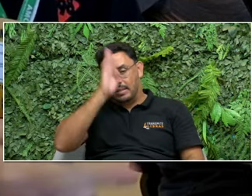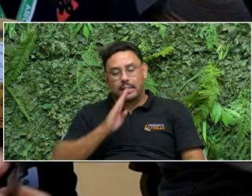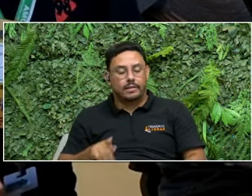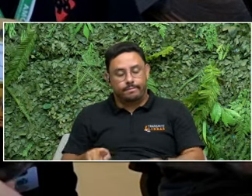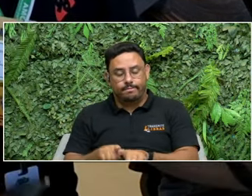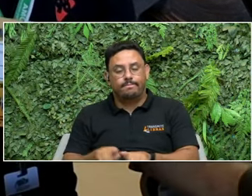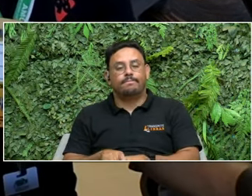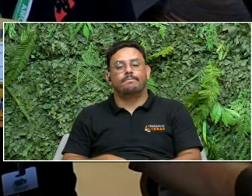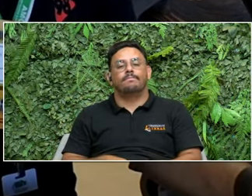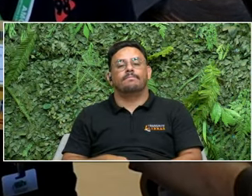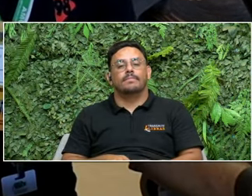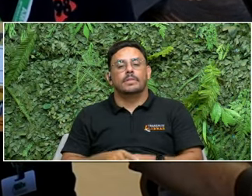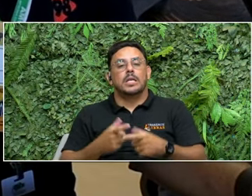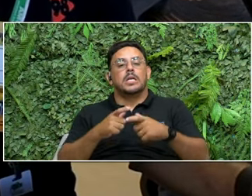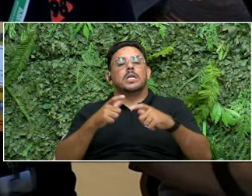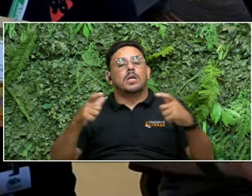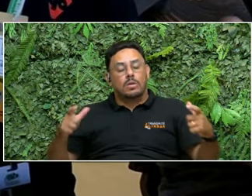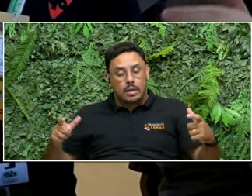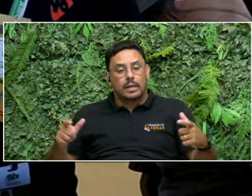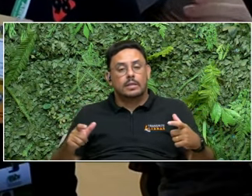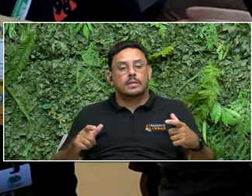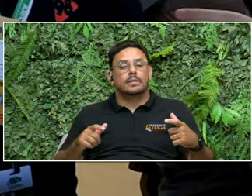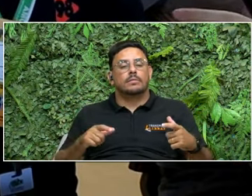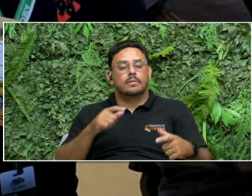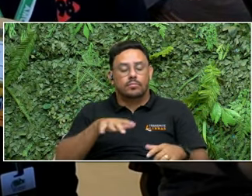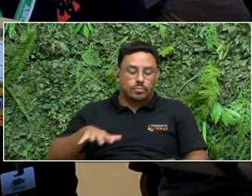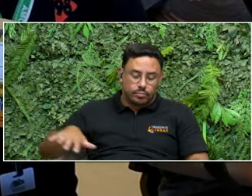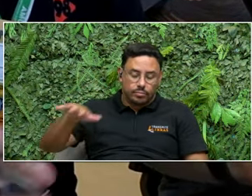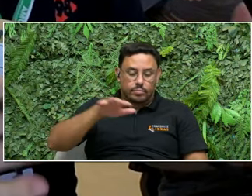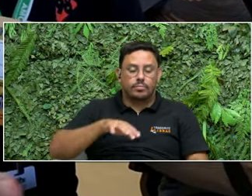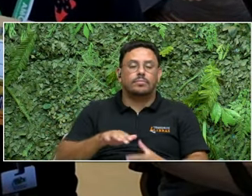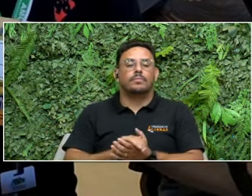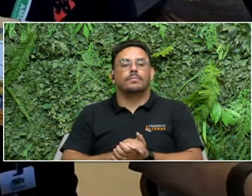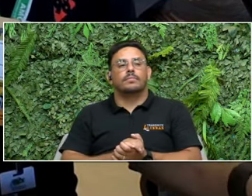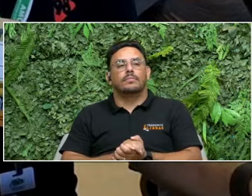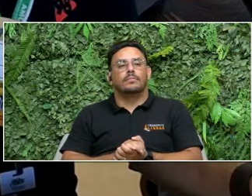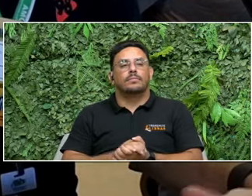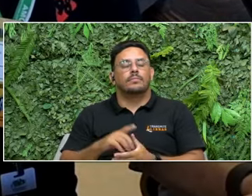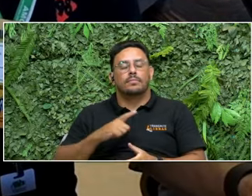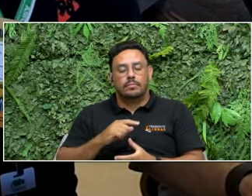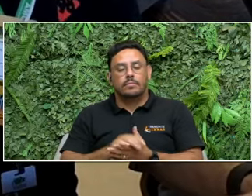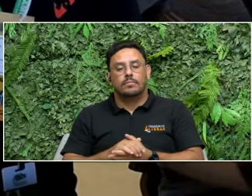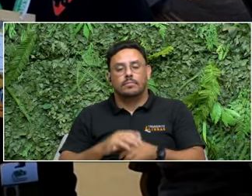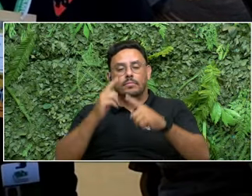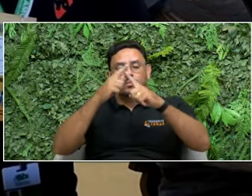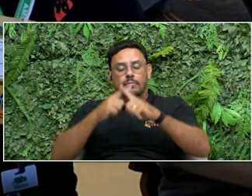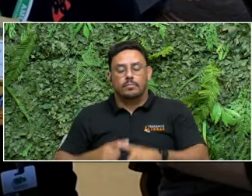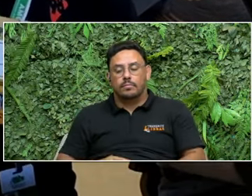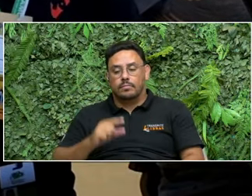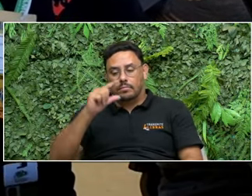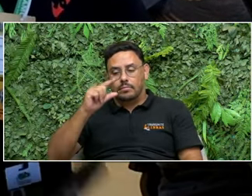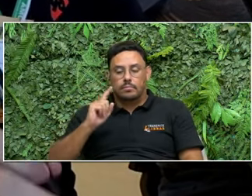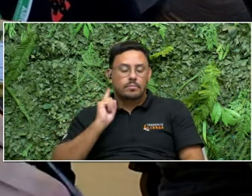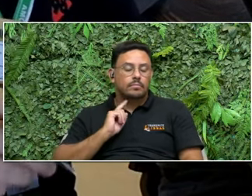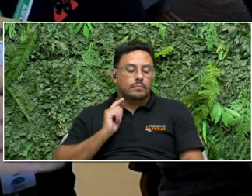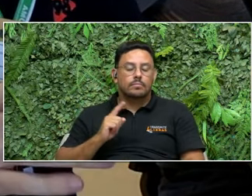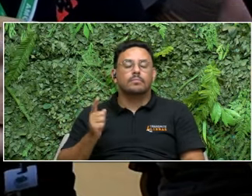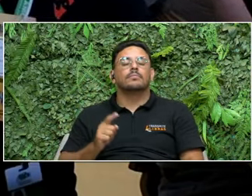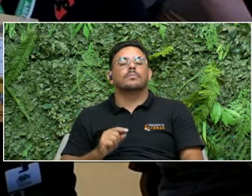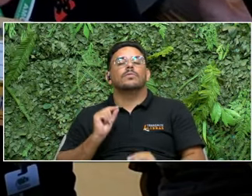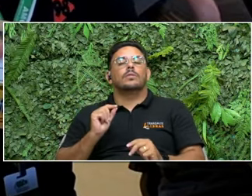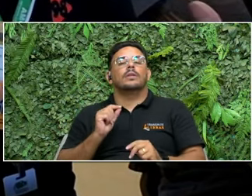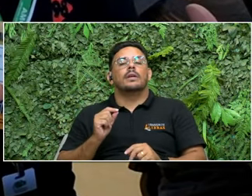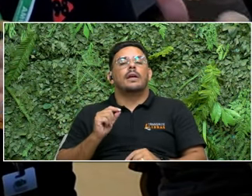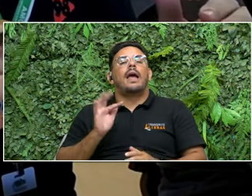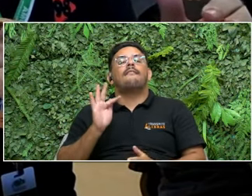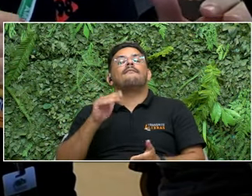não tem como não se motivar né então assim são os os grandes torneios as grandes competições da temporada o campeonato mineiro é a menor Vamos colocar